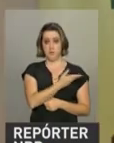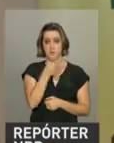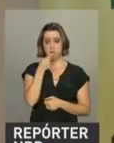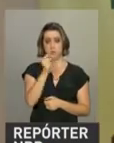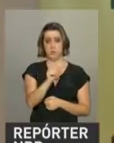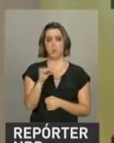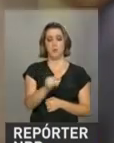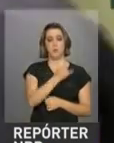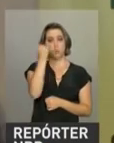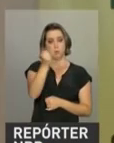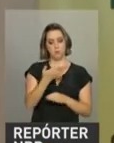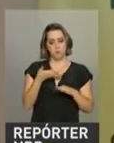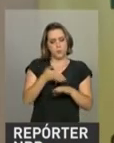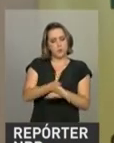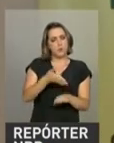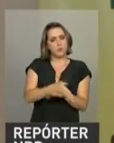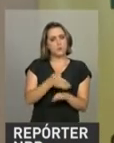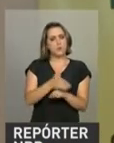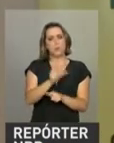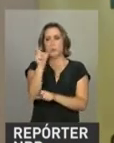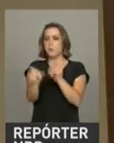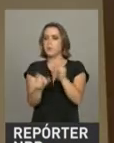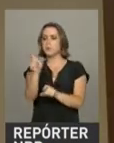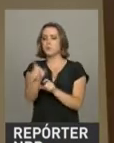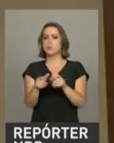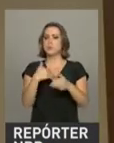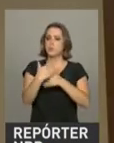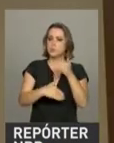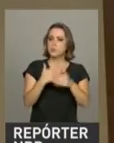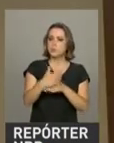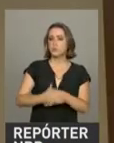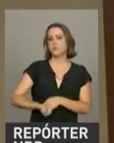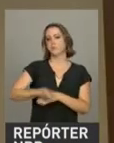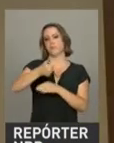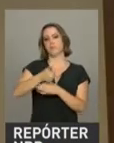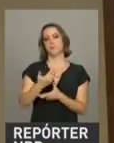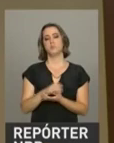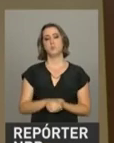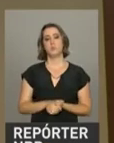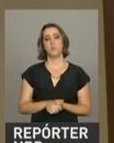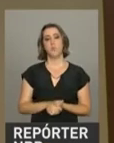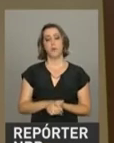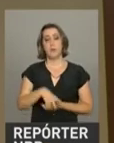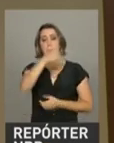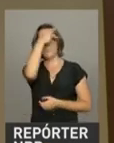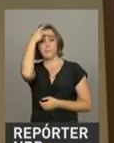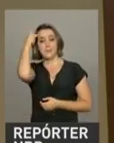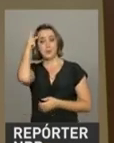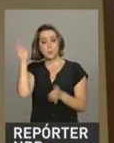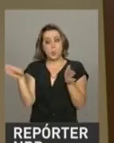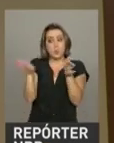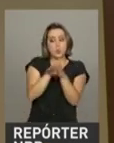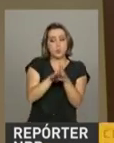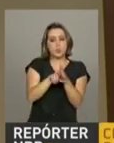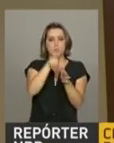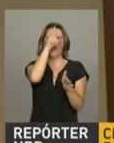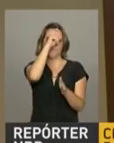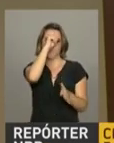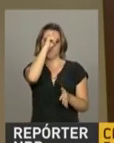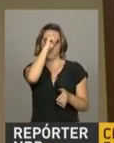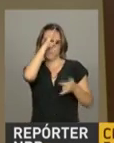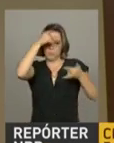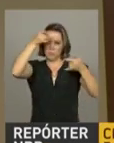do próprio paciente no processo de recuperação. Desde o momento da admissão, quando o paciente chega, especialmente nos casos